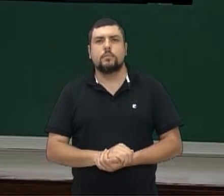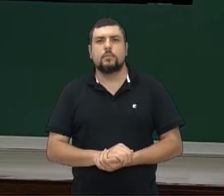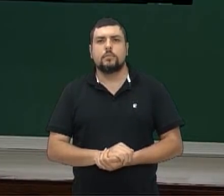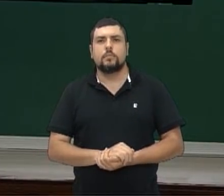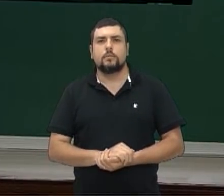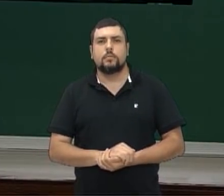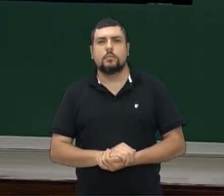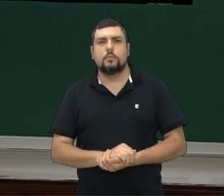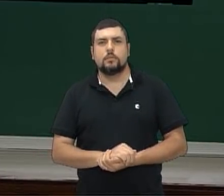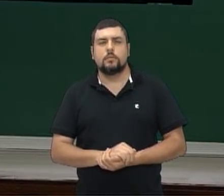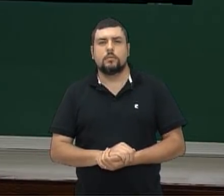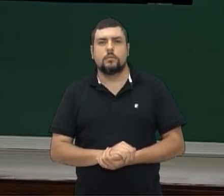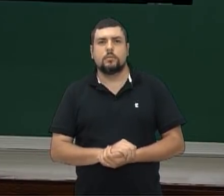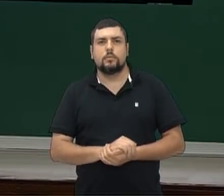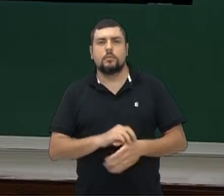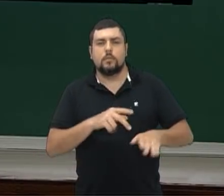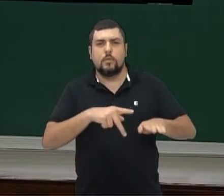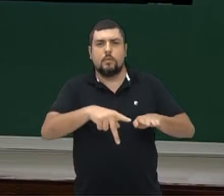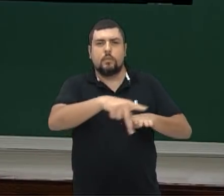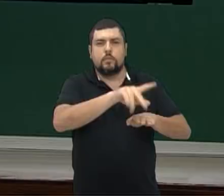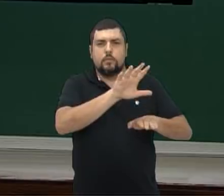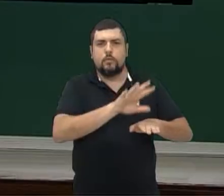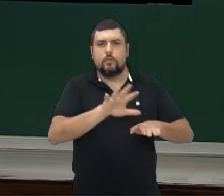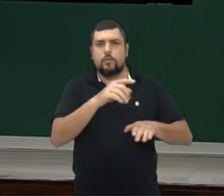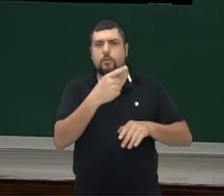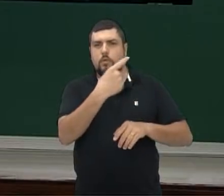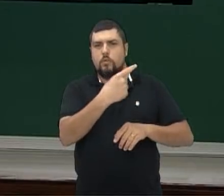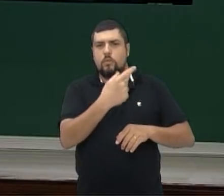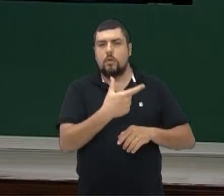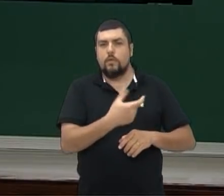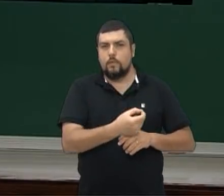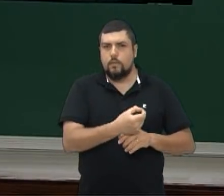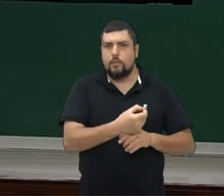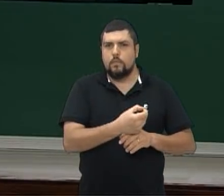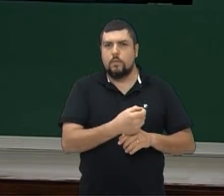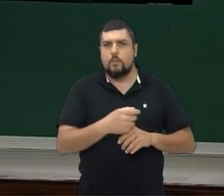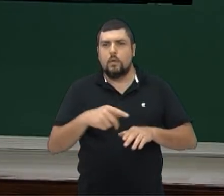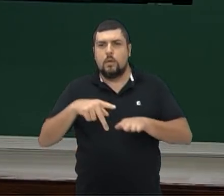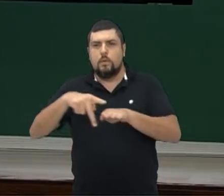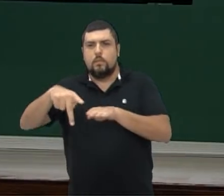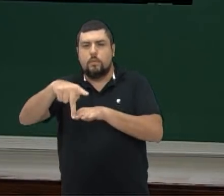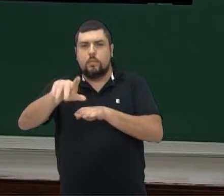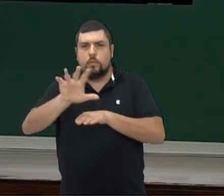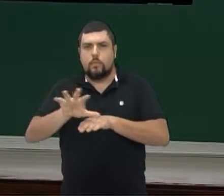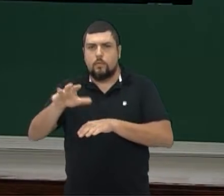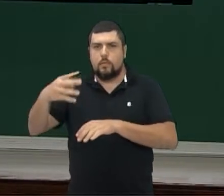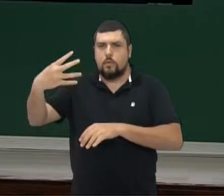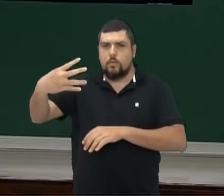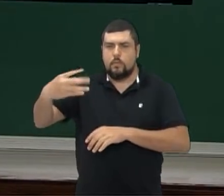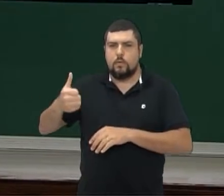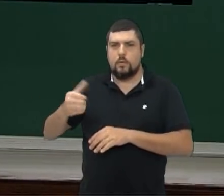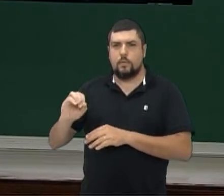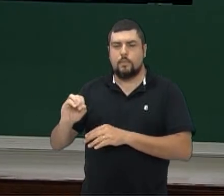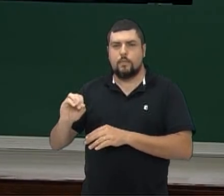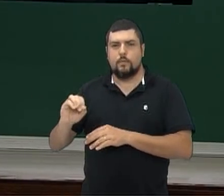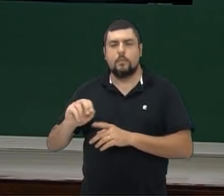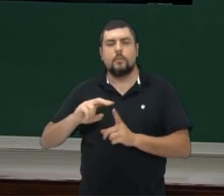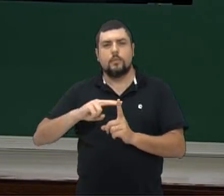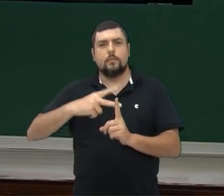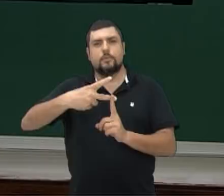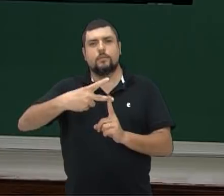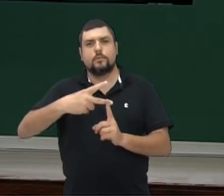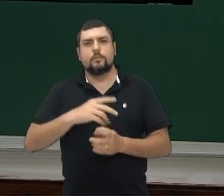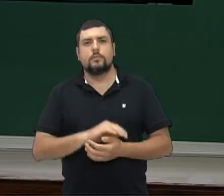O perímetro da figura 1 é 20. O perímetro da figura 4 é 10. Então, é o dobro.